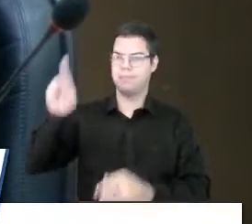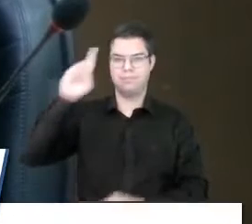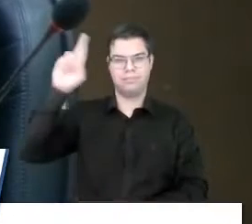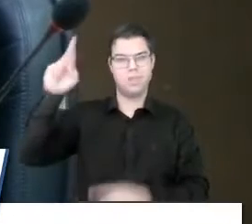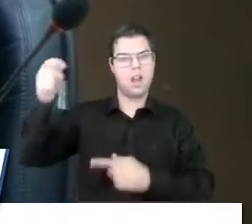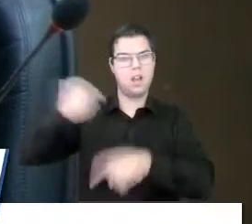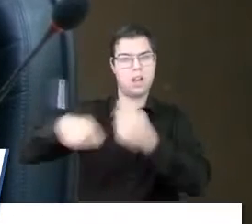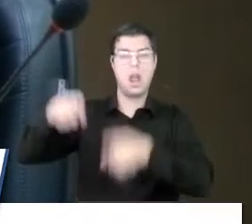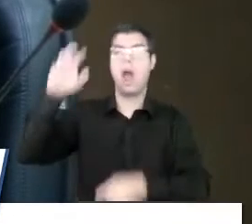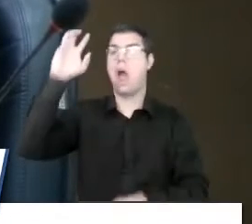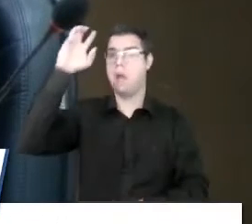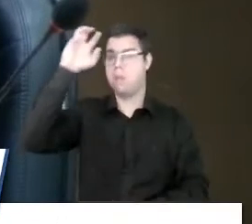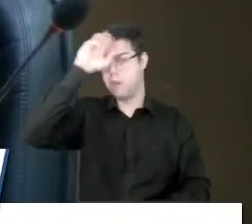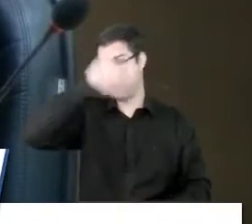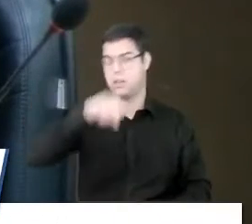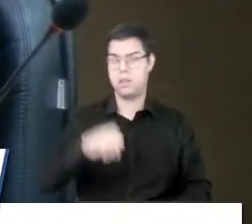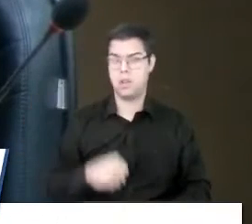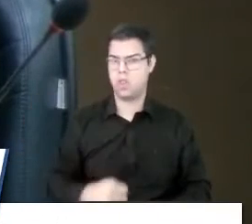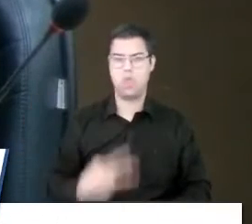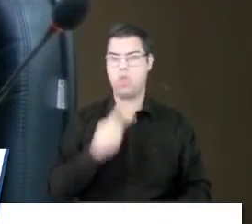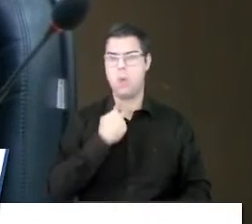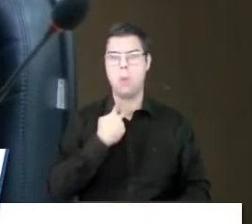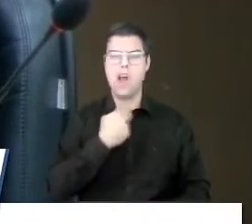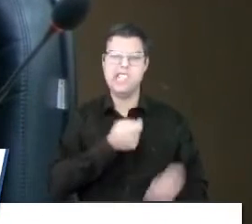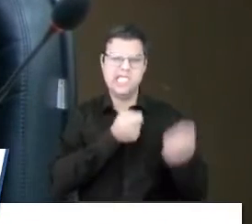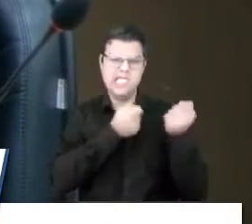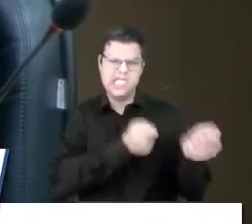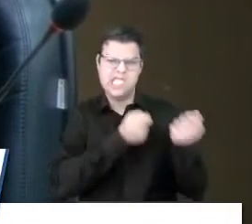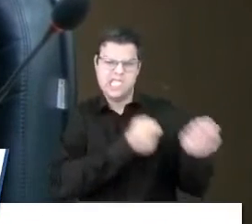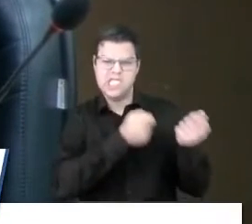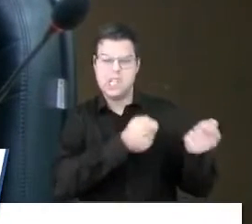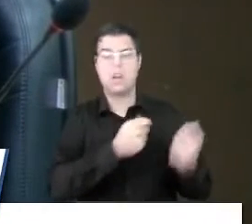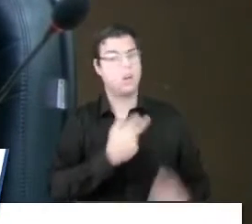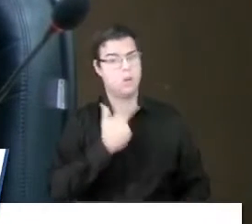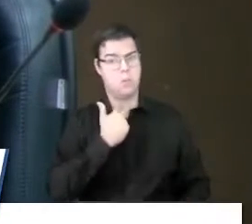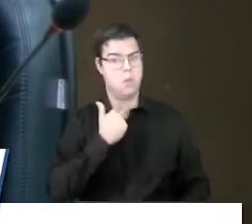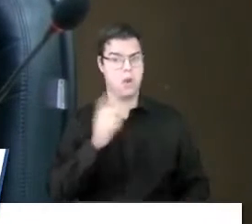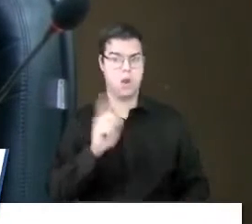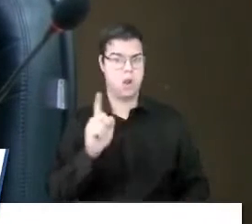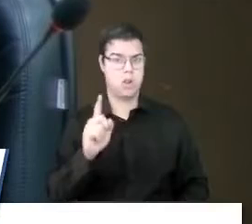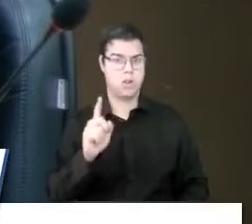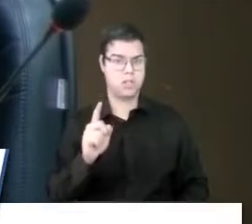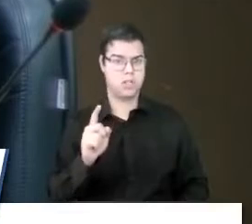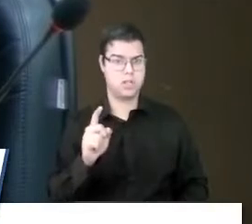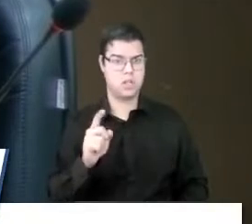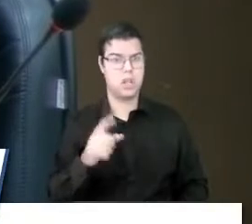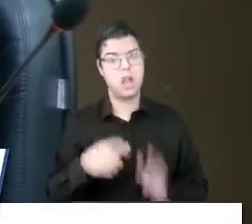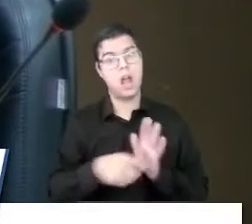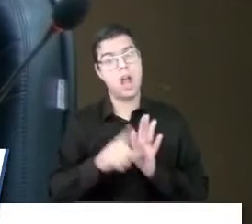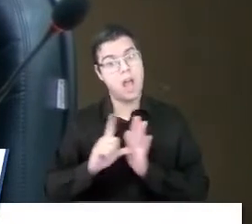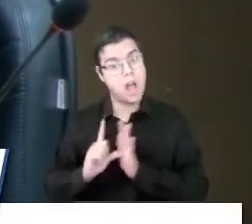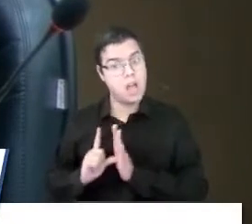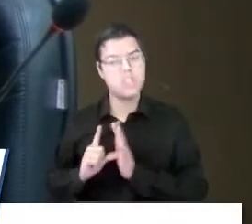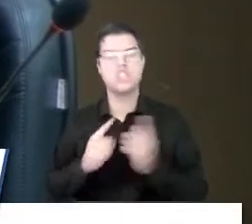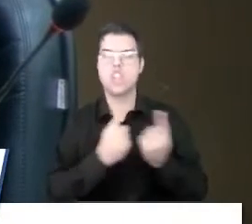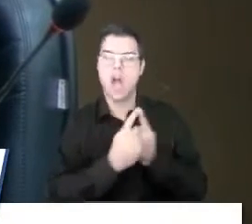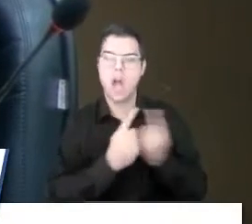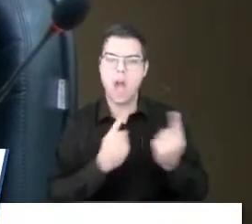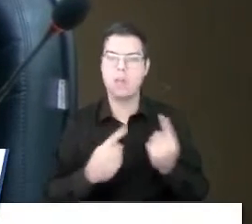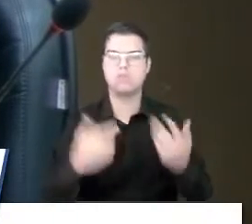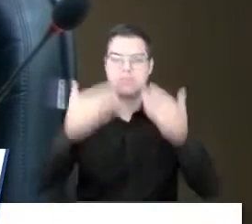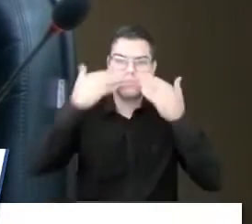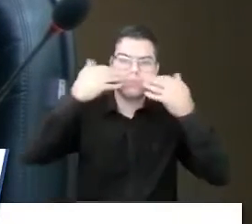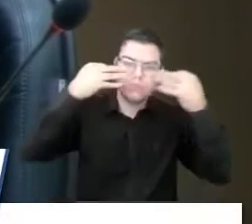colocar as coisas por goela abaixo, forçar a barra, sem fazer diálogo, sem ter transparência, sem conversar,